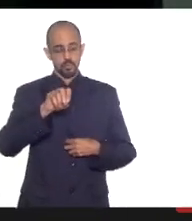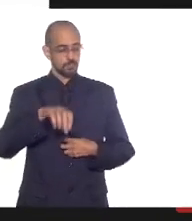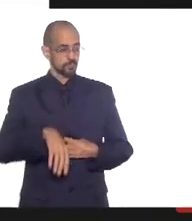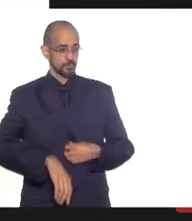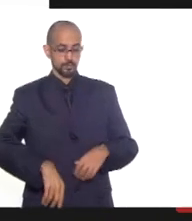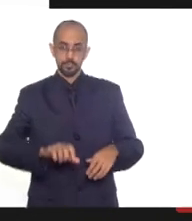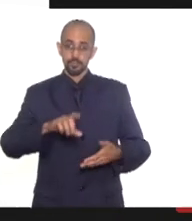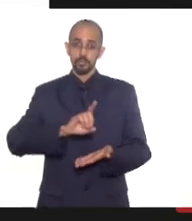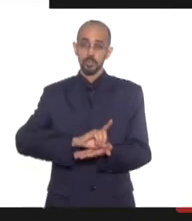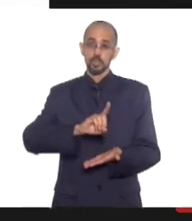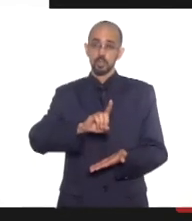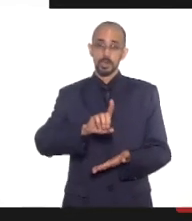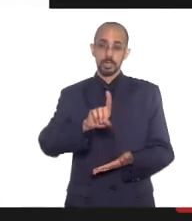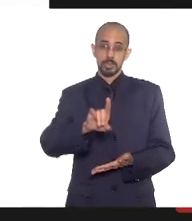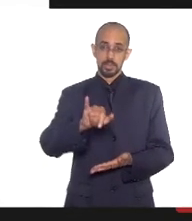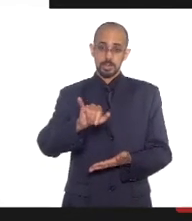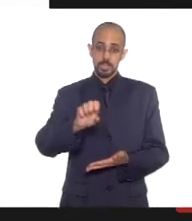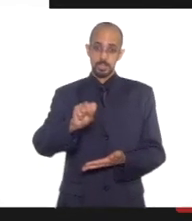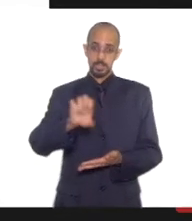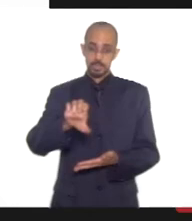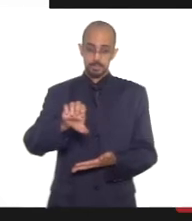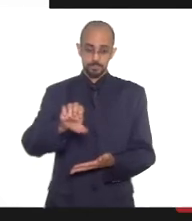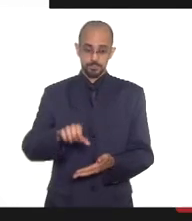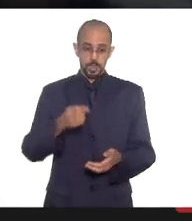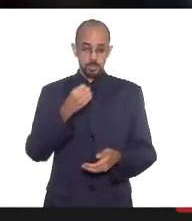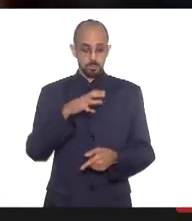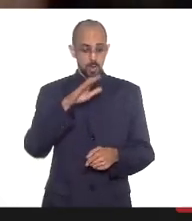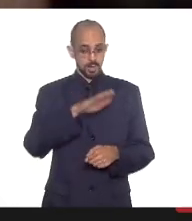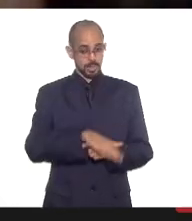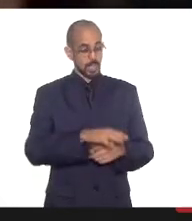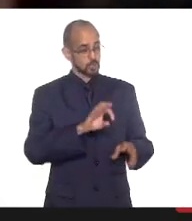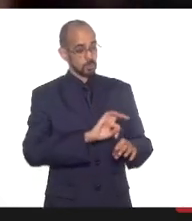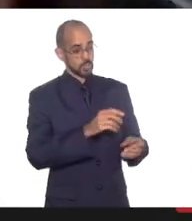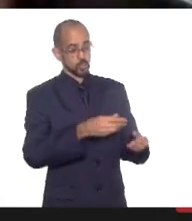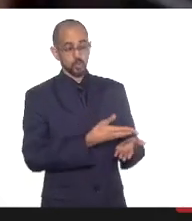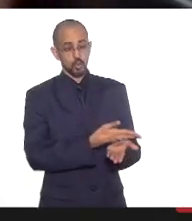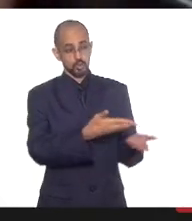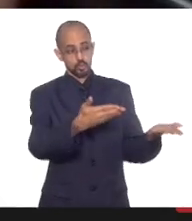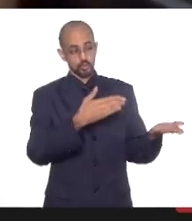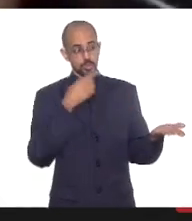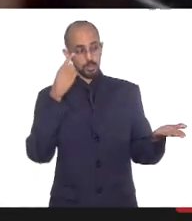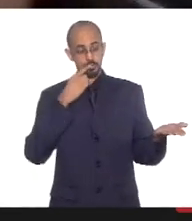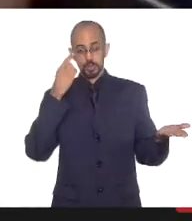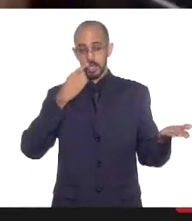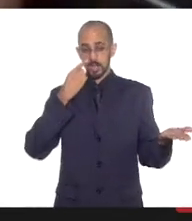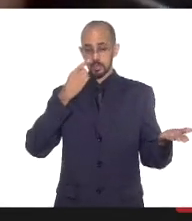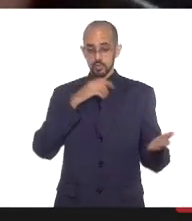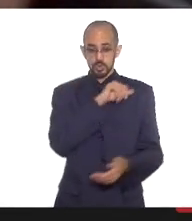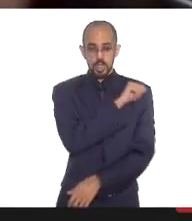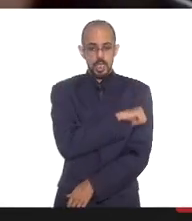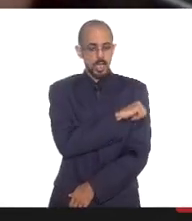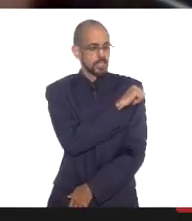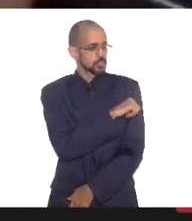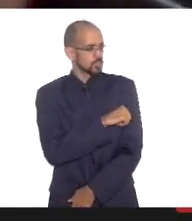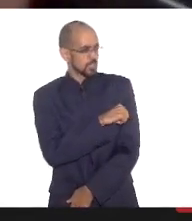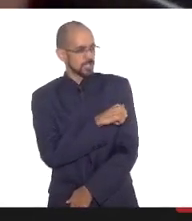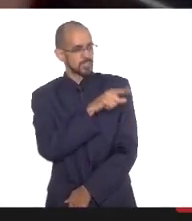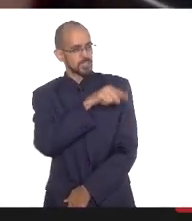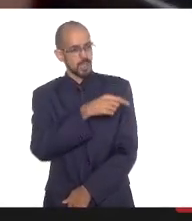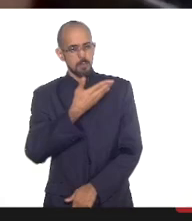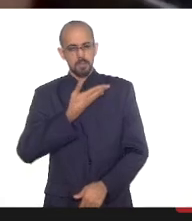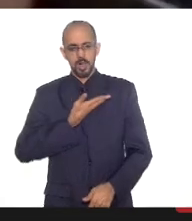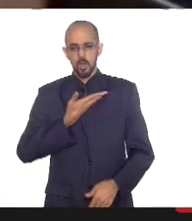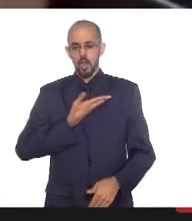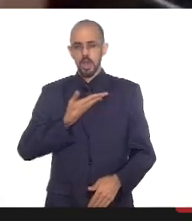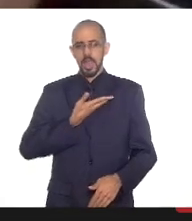favor Oi boa tarde para todos deputados Deputado a região e como colega de